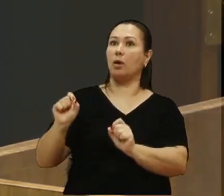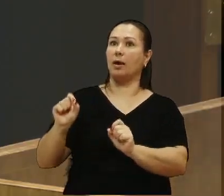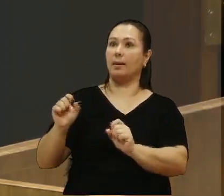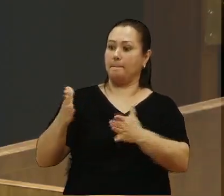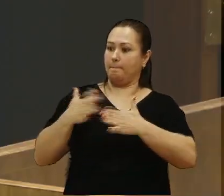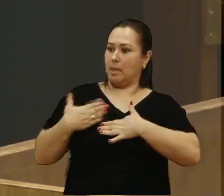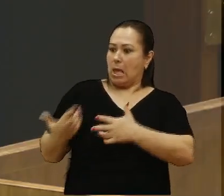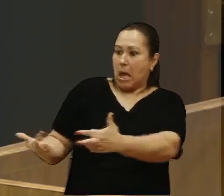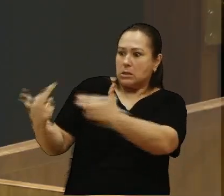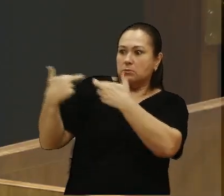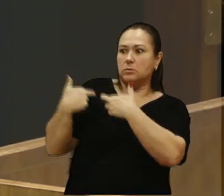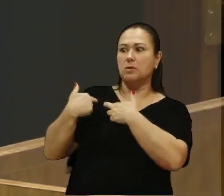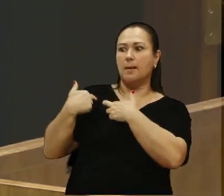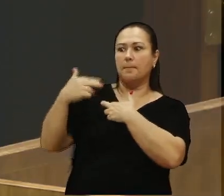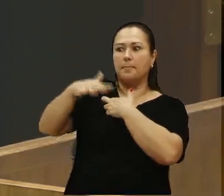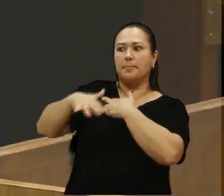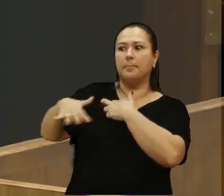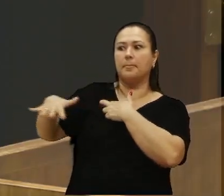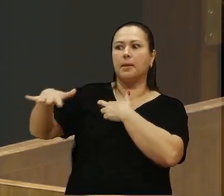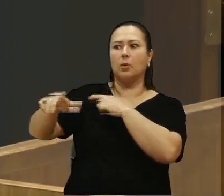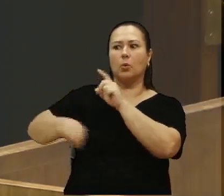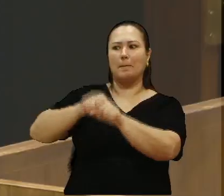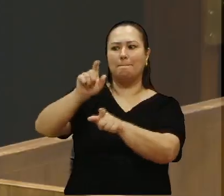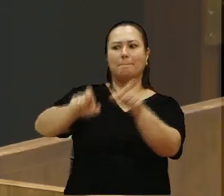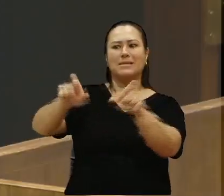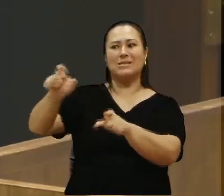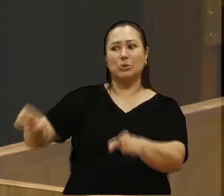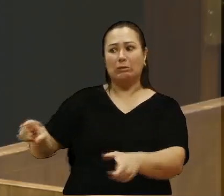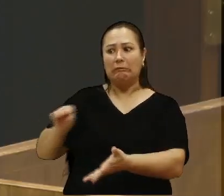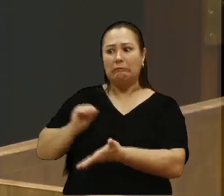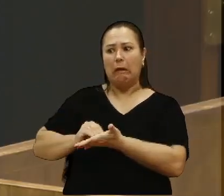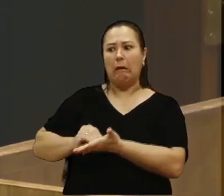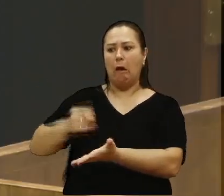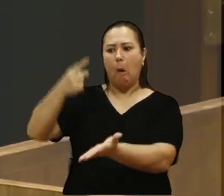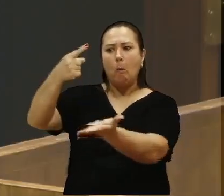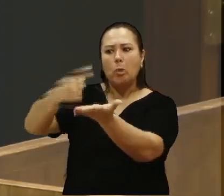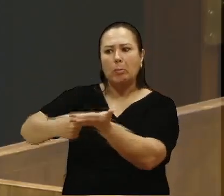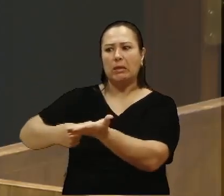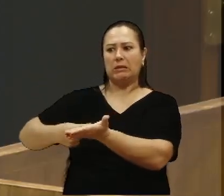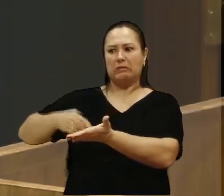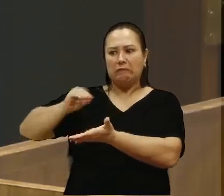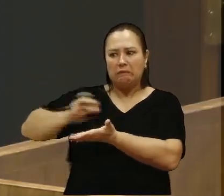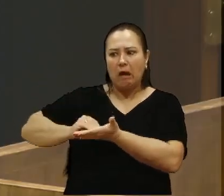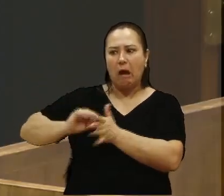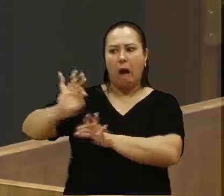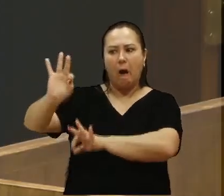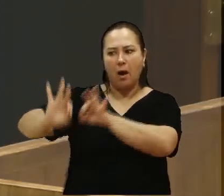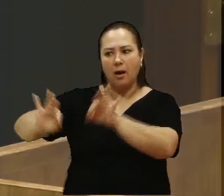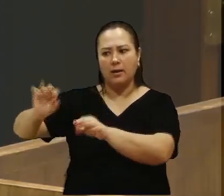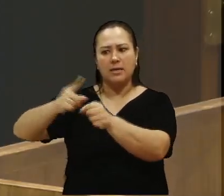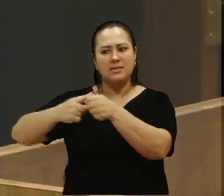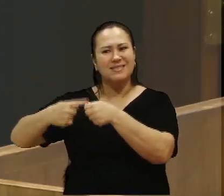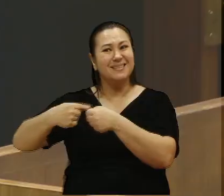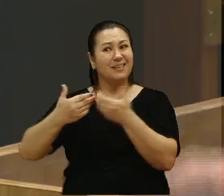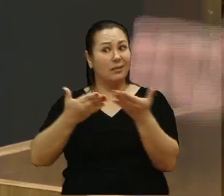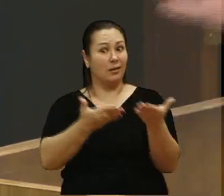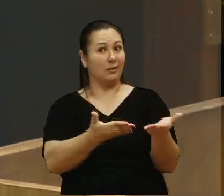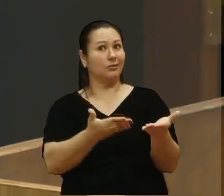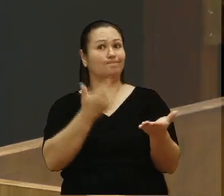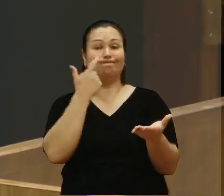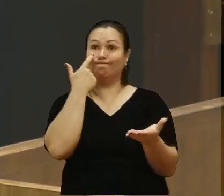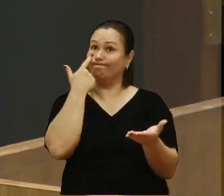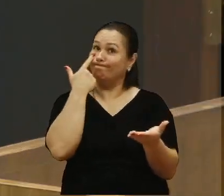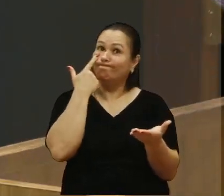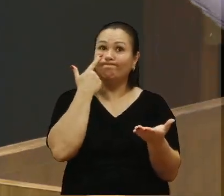sua responsabilidade gente que não tem compromisso com a cidade. Gente, talvez que